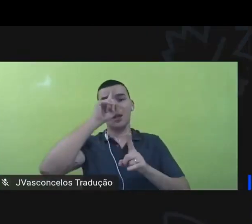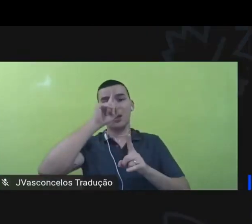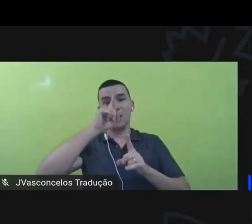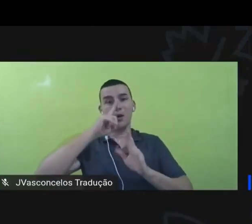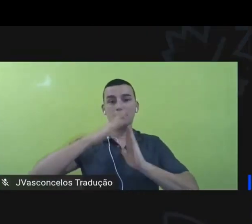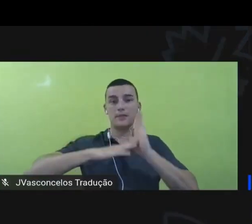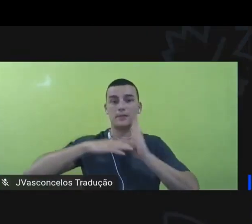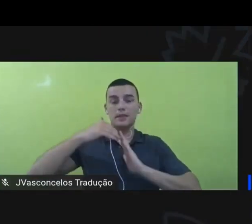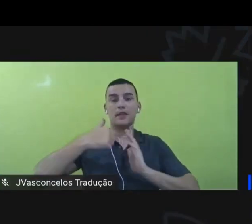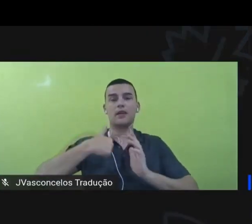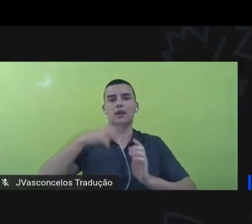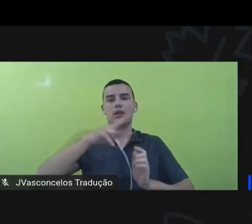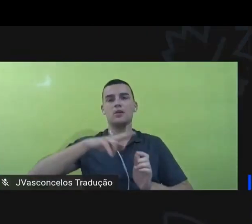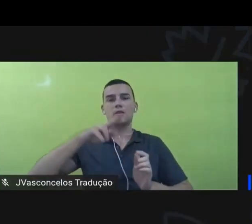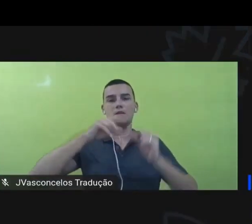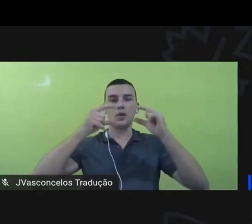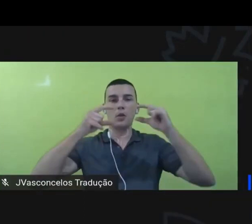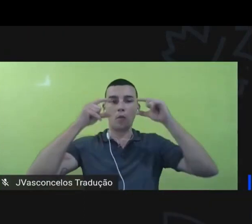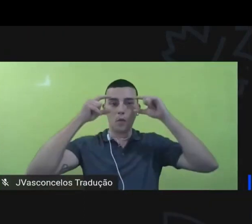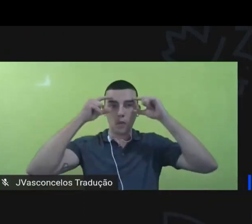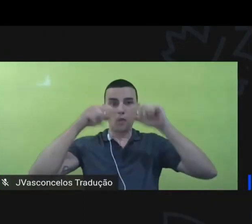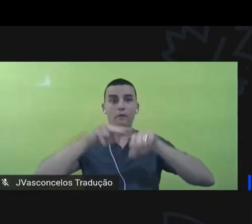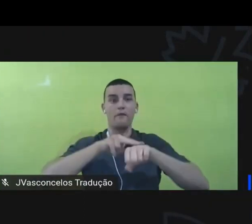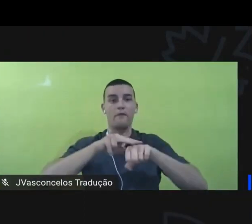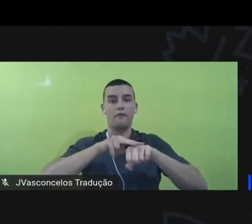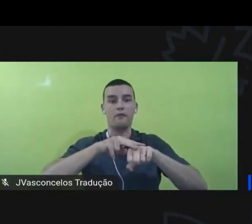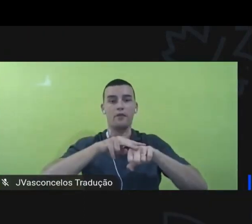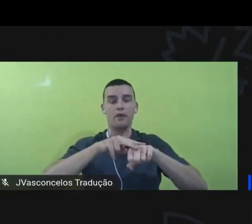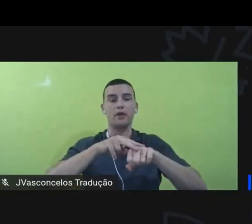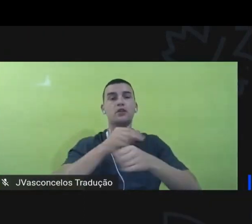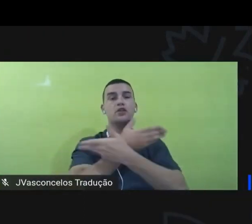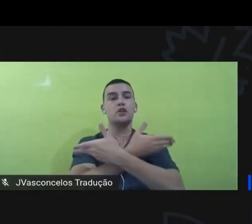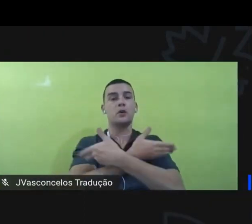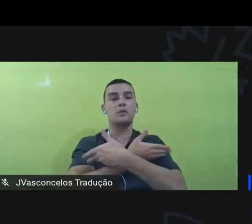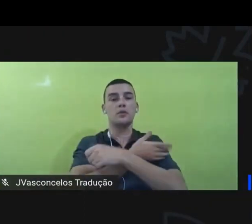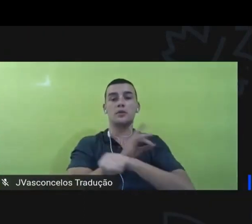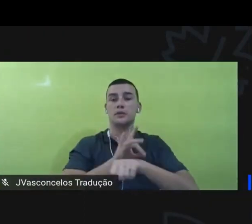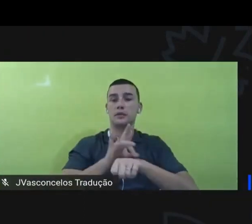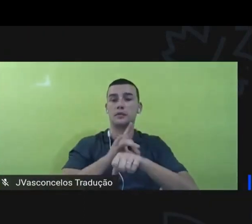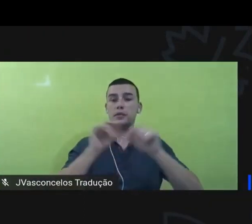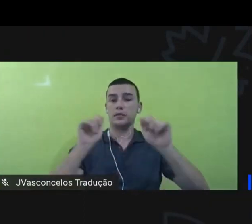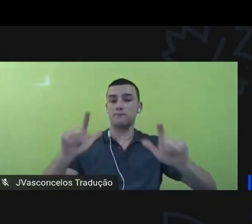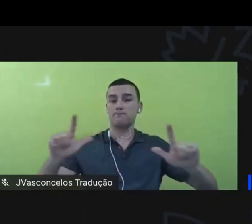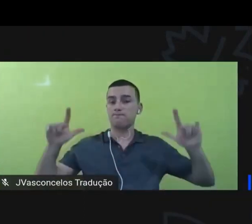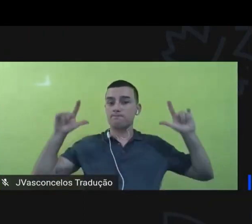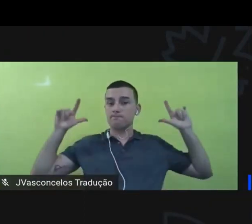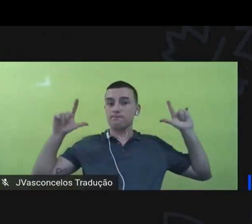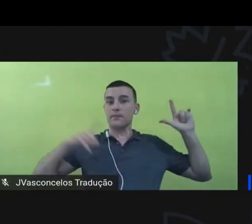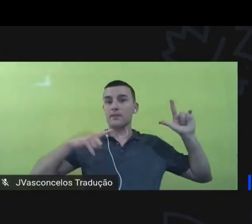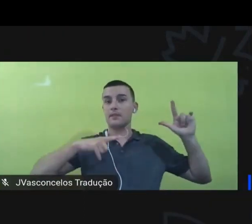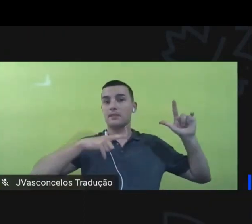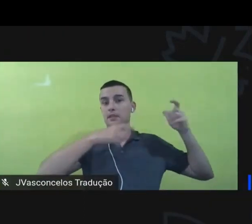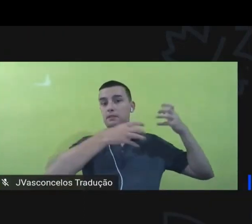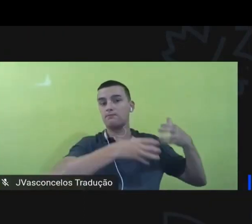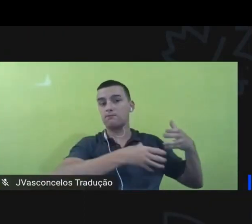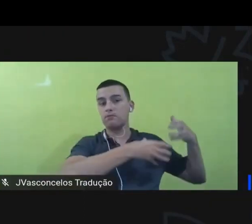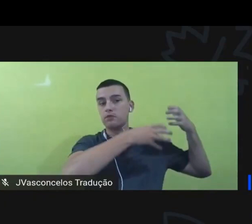um óculos verde, blusa preta e ao fundo um jarro com flores.